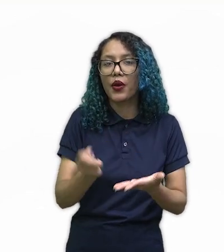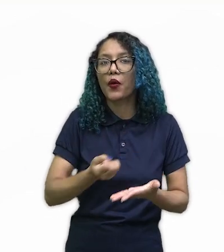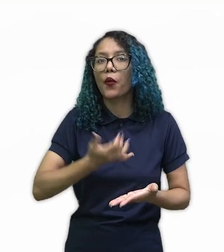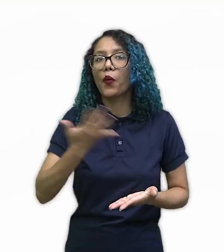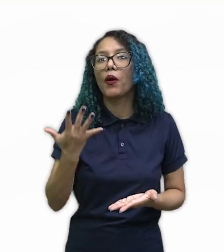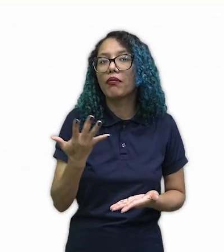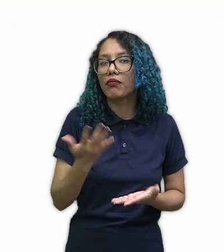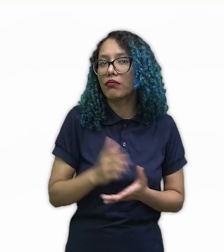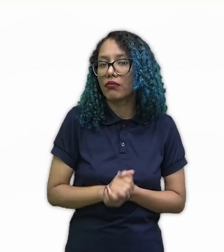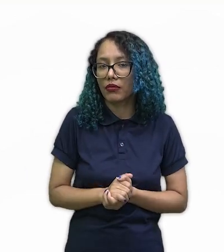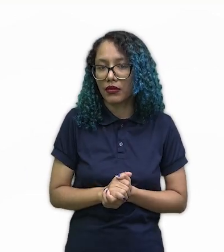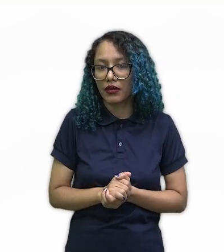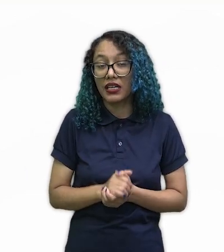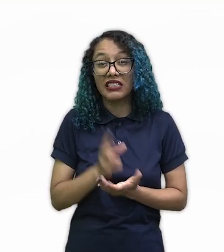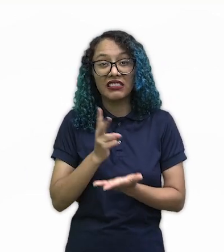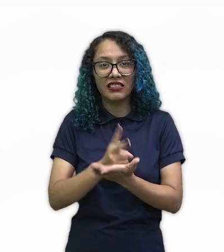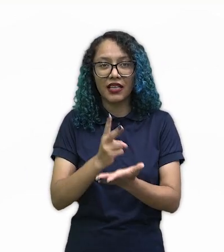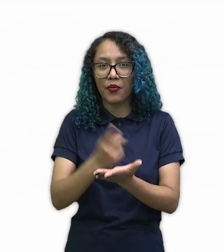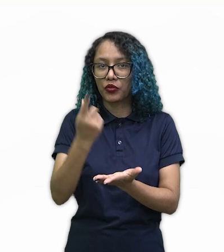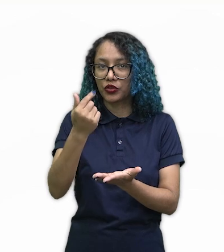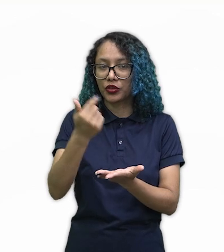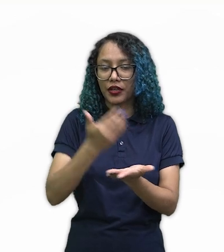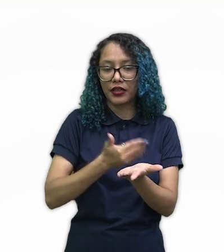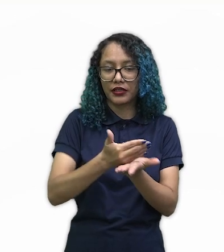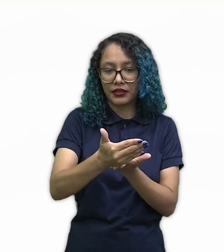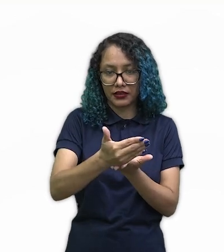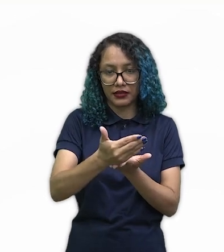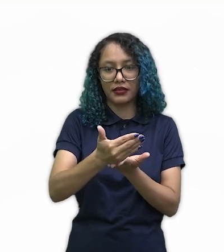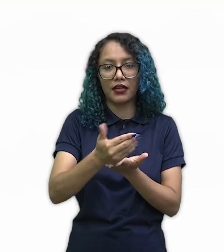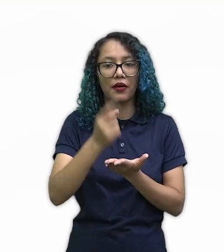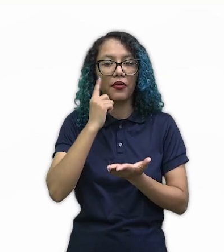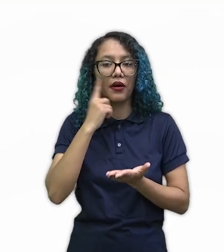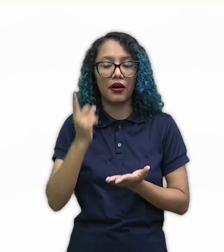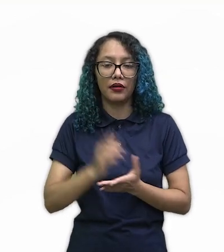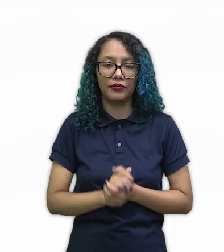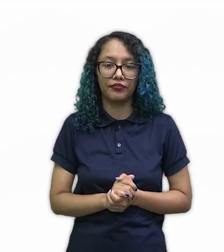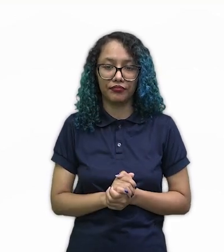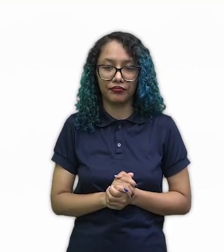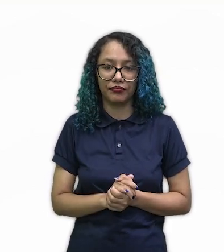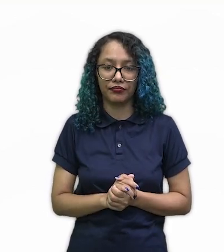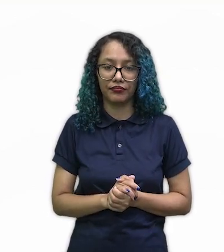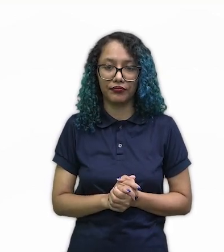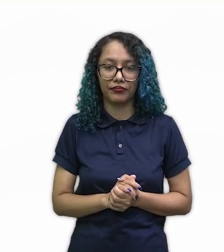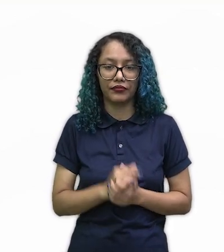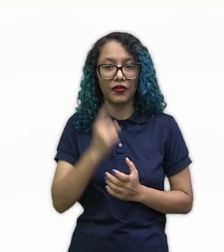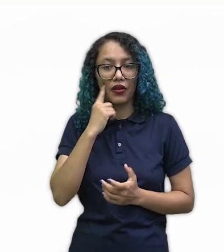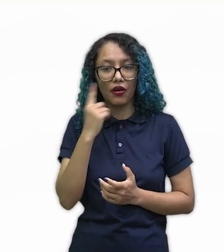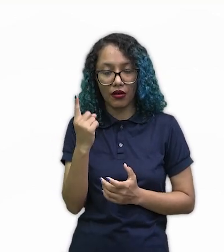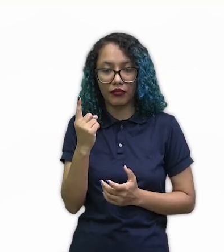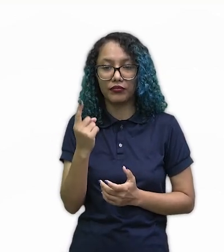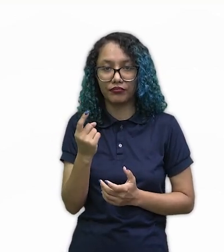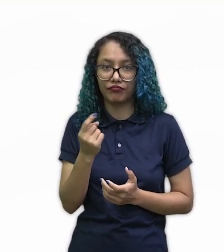sempre somar o capital inicial, que nesse exemplo que eu te dei vale 2.000,